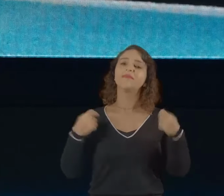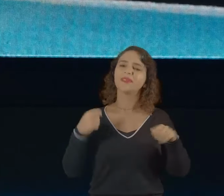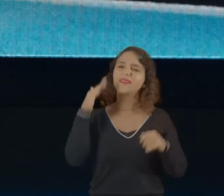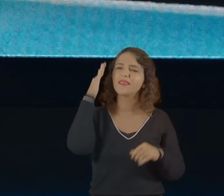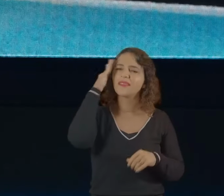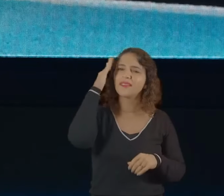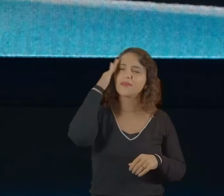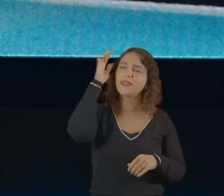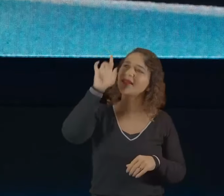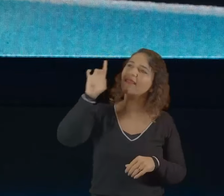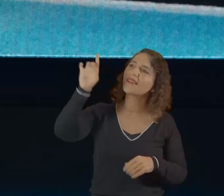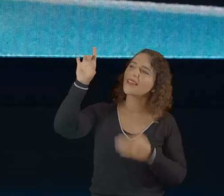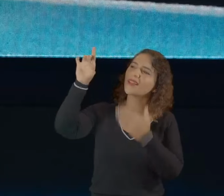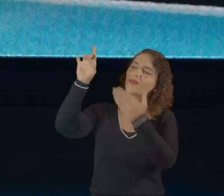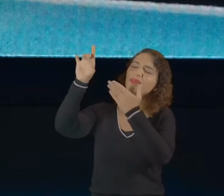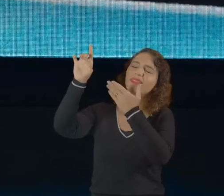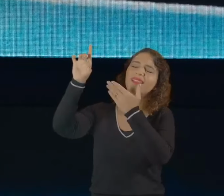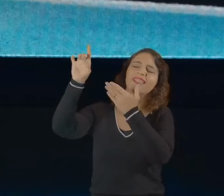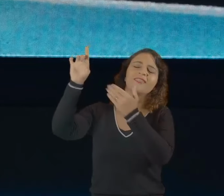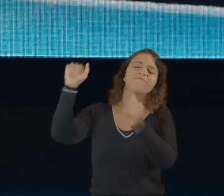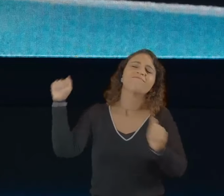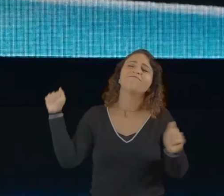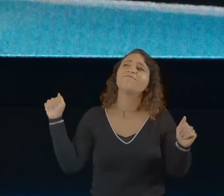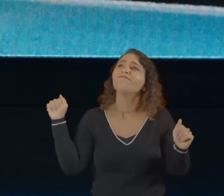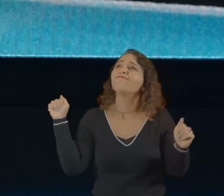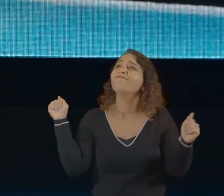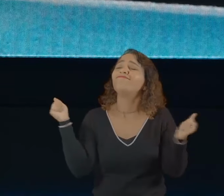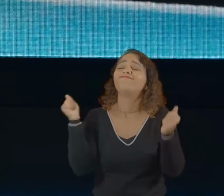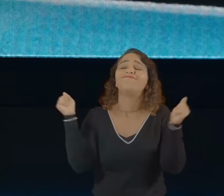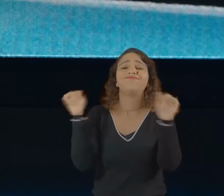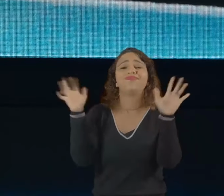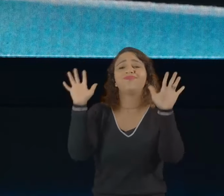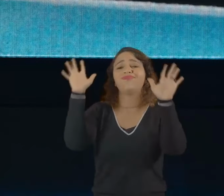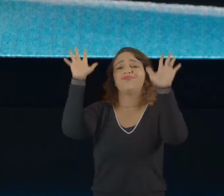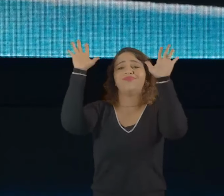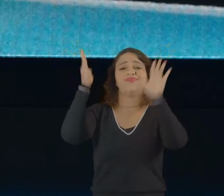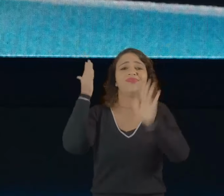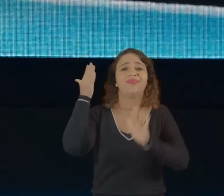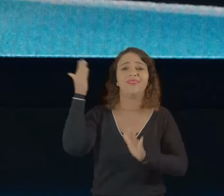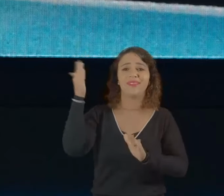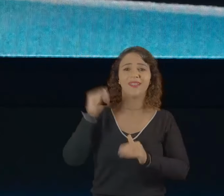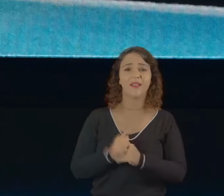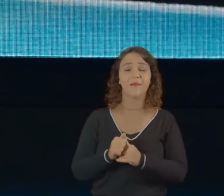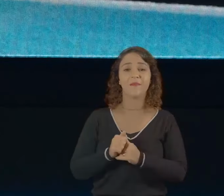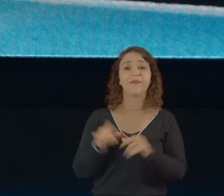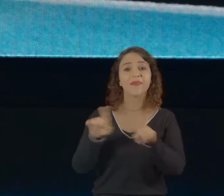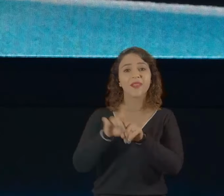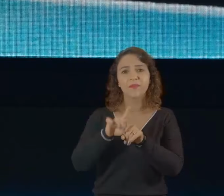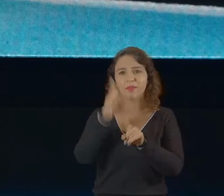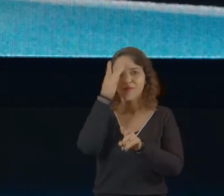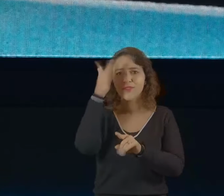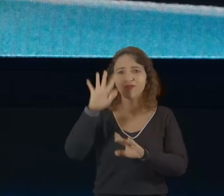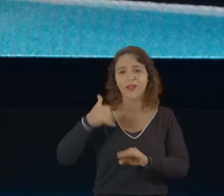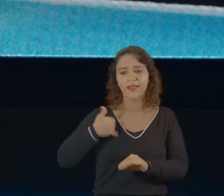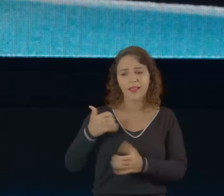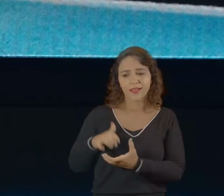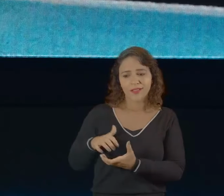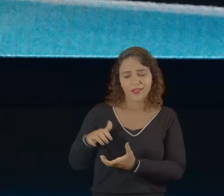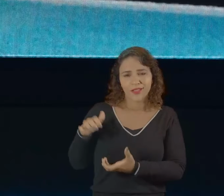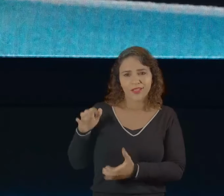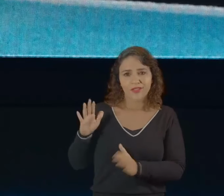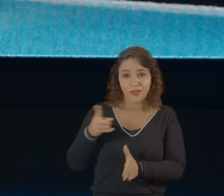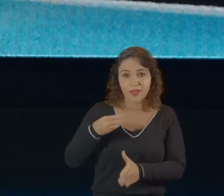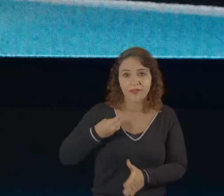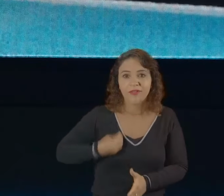que o nosso Deus é um Deus extraordinário. E até mesmo aqueles que já estão chegando aí na terceira idade, se você